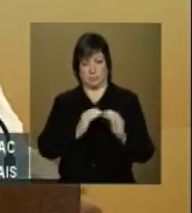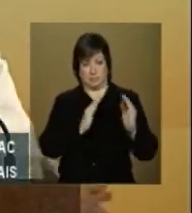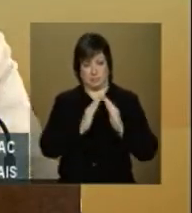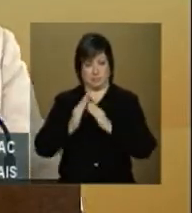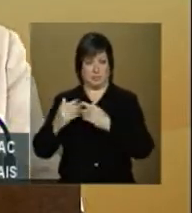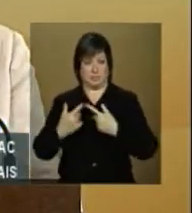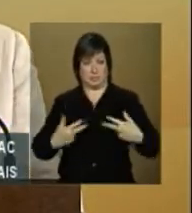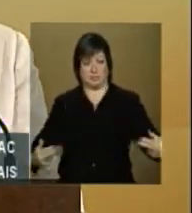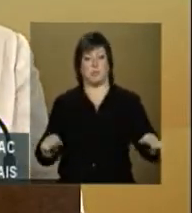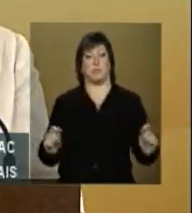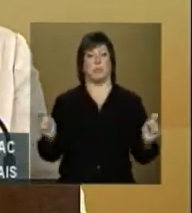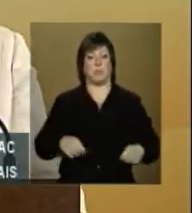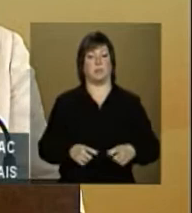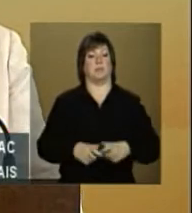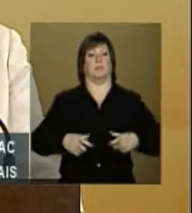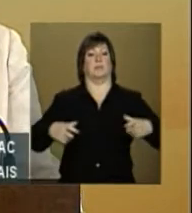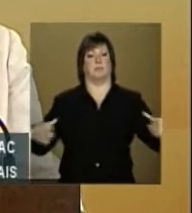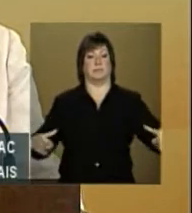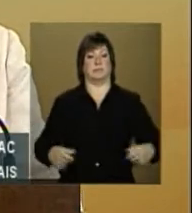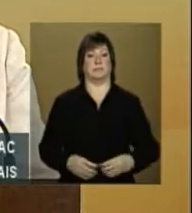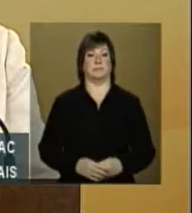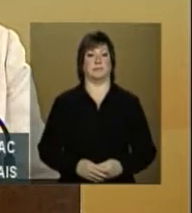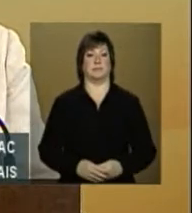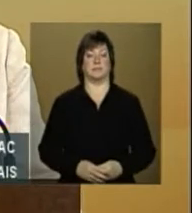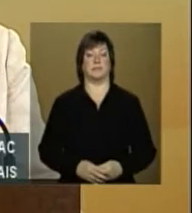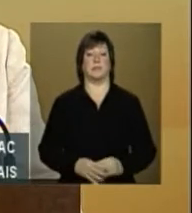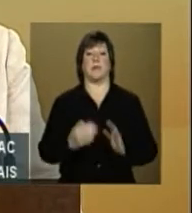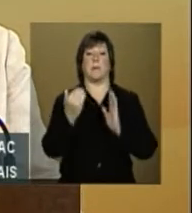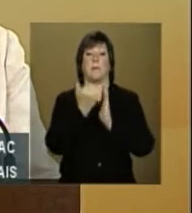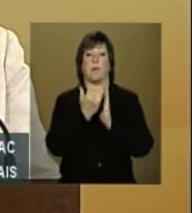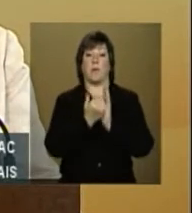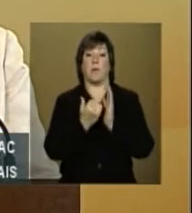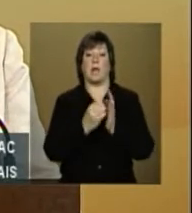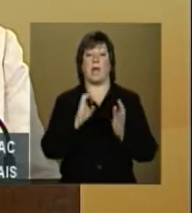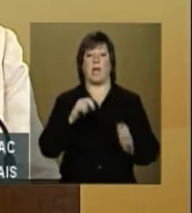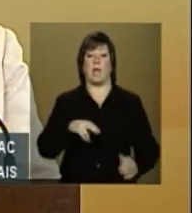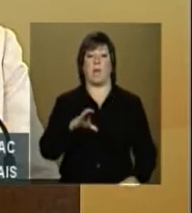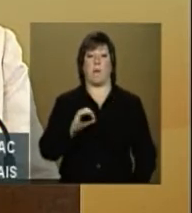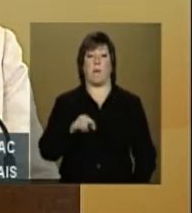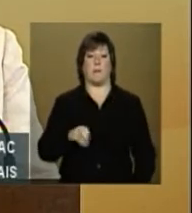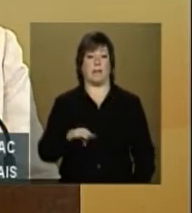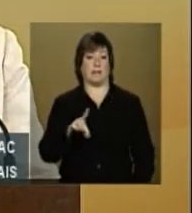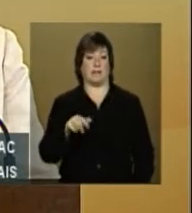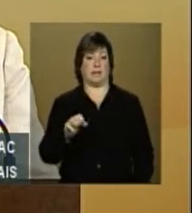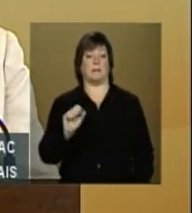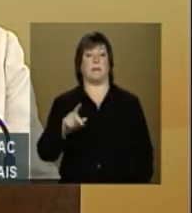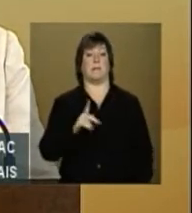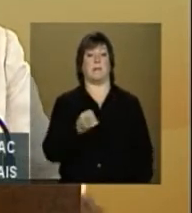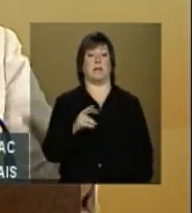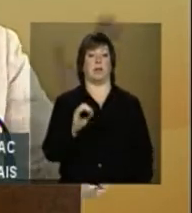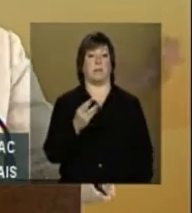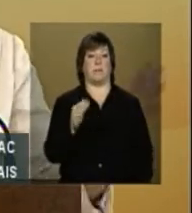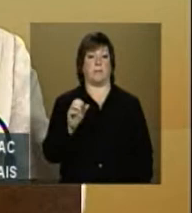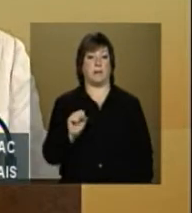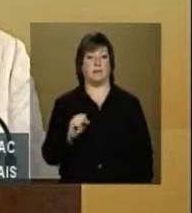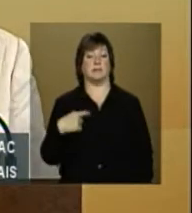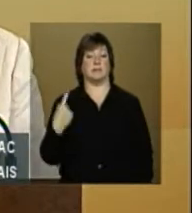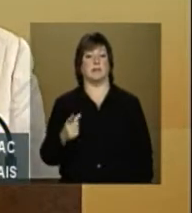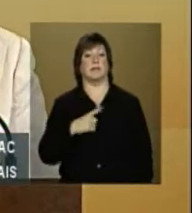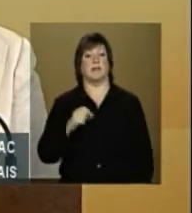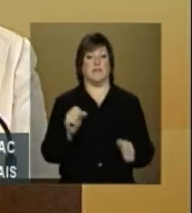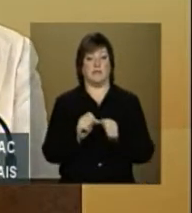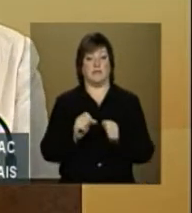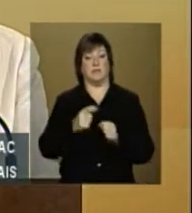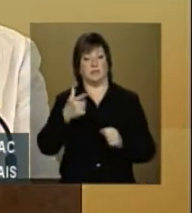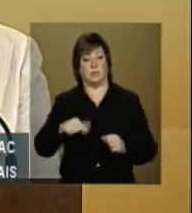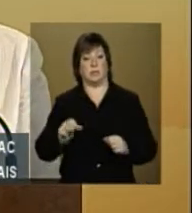civil também cresça. Com programas de encomendas da Petrobras, que reergue